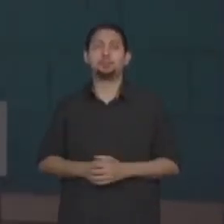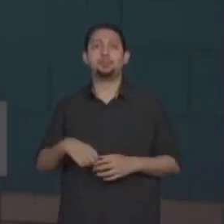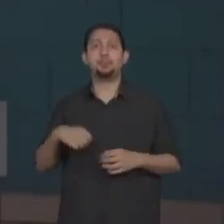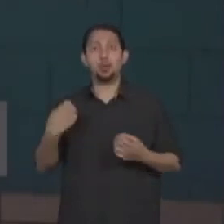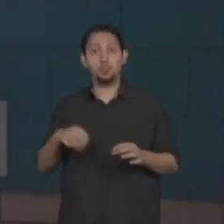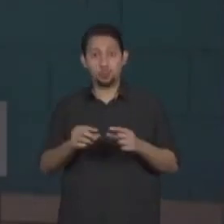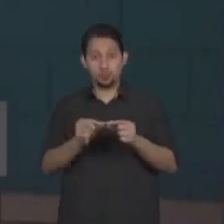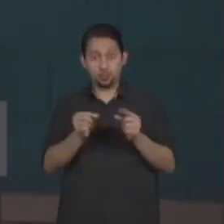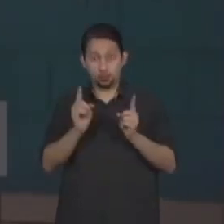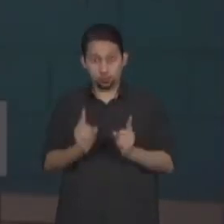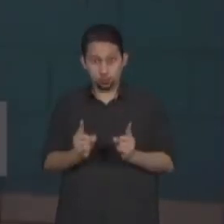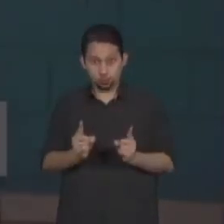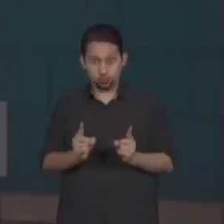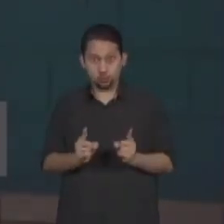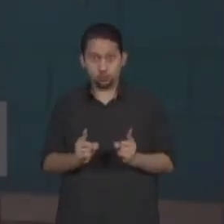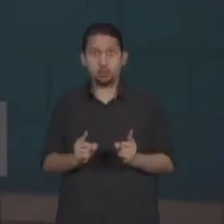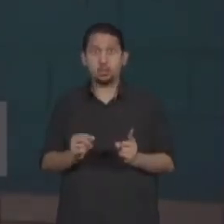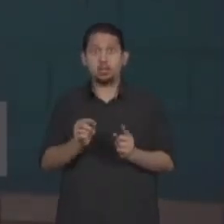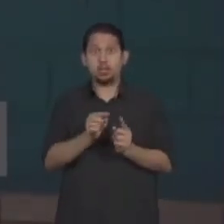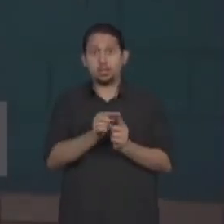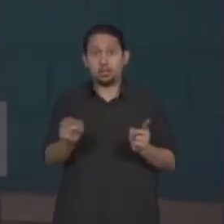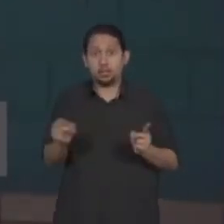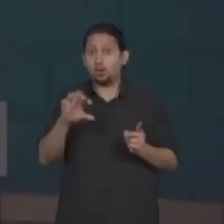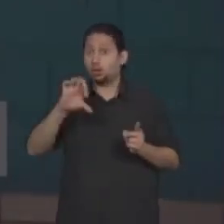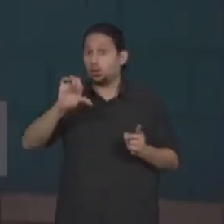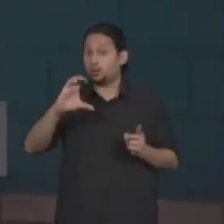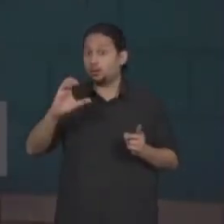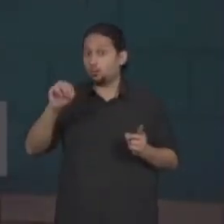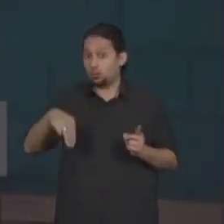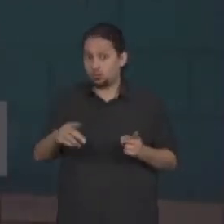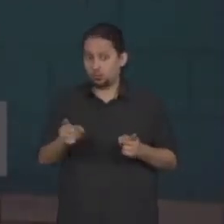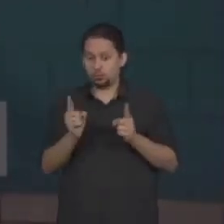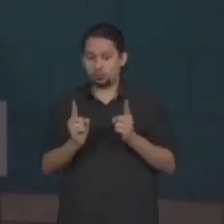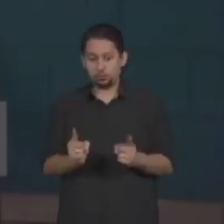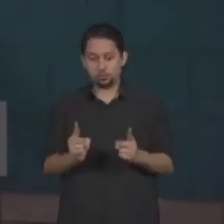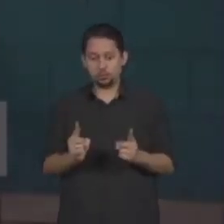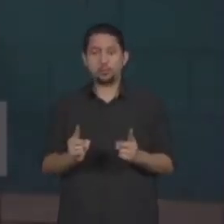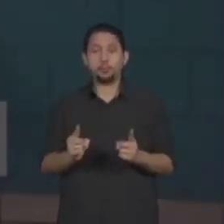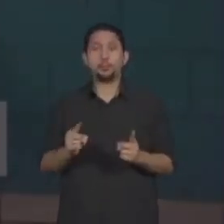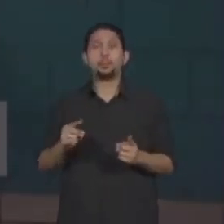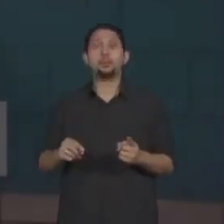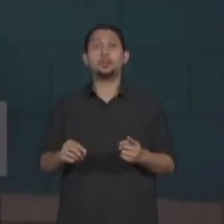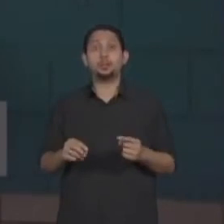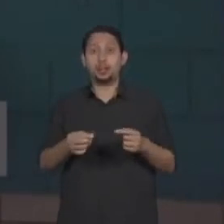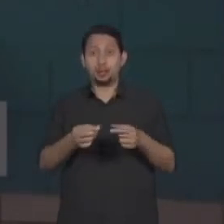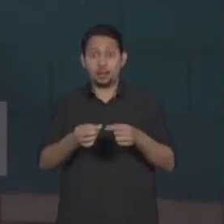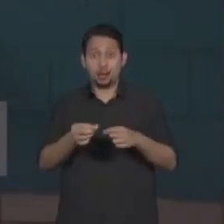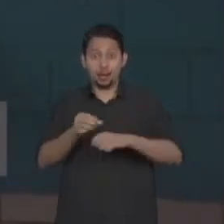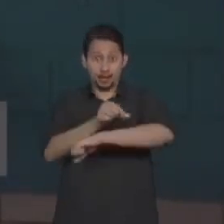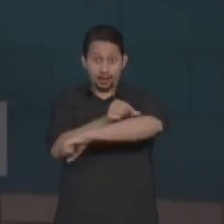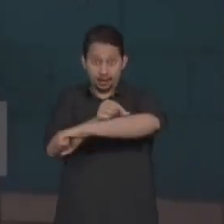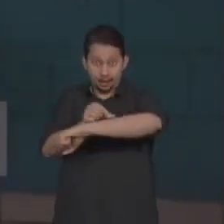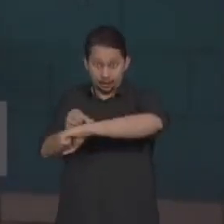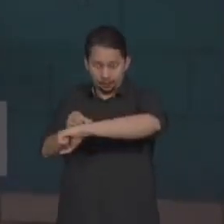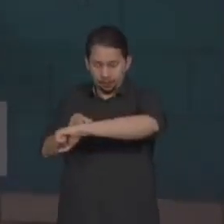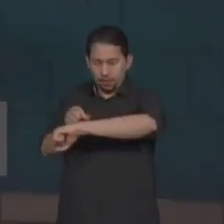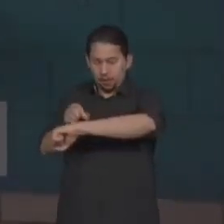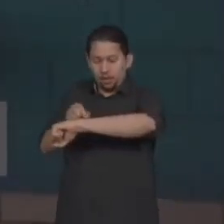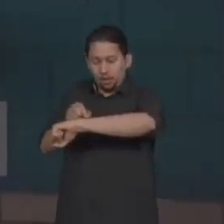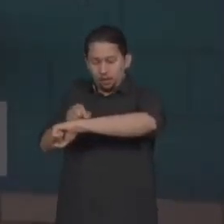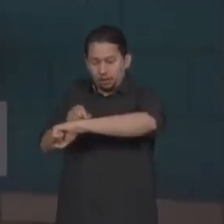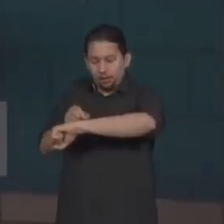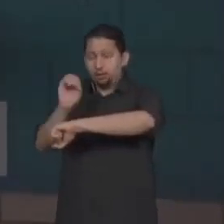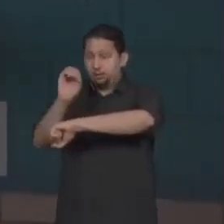ali no seu palitinho de churrasco. Esse palitinho tem 9 centímetros. Você vai pegar, vai pôr na régua, ali do